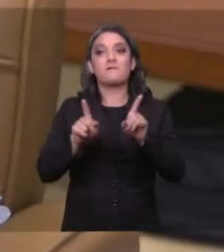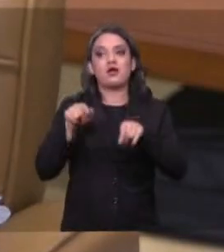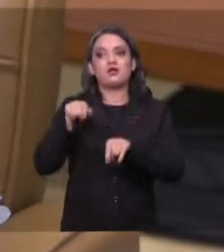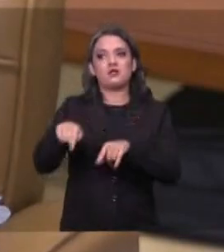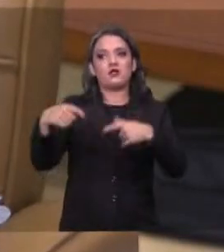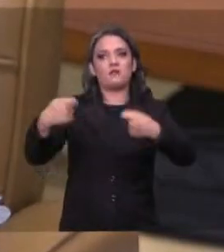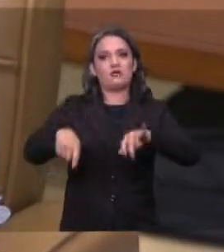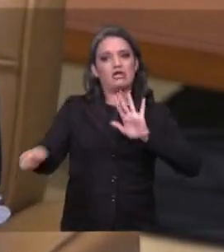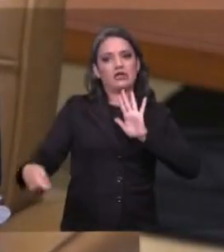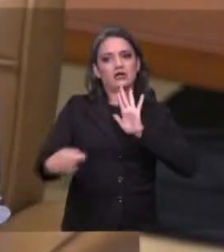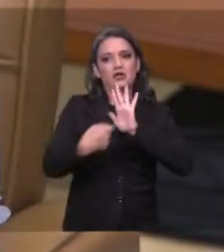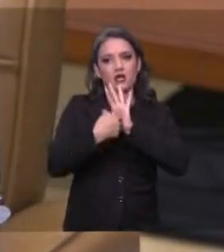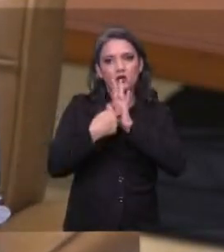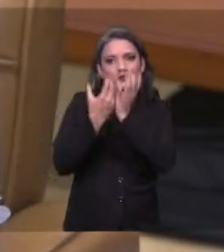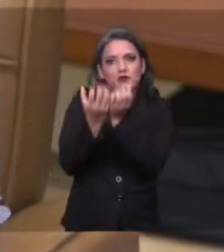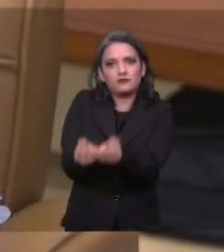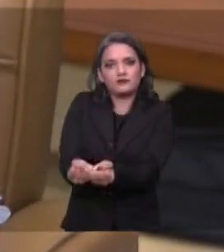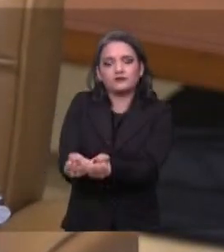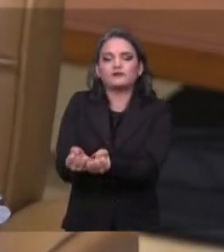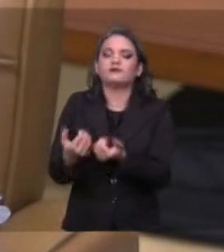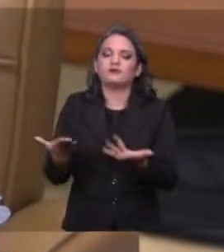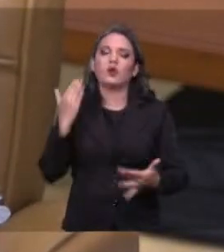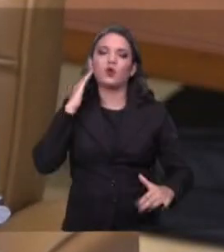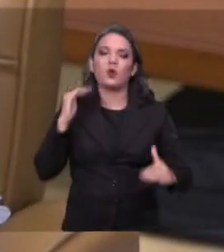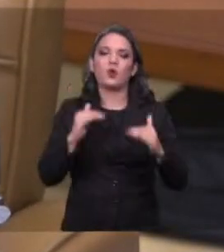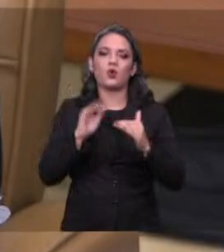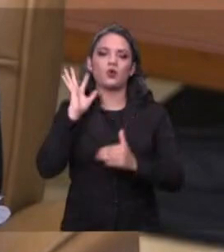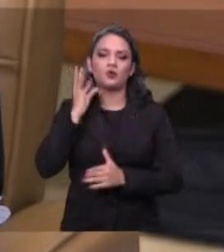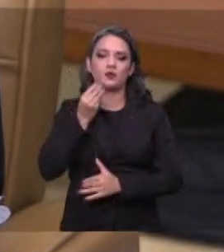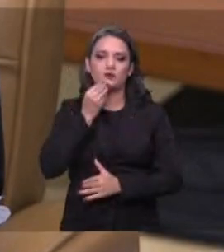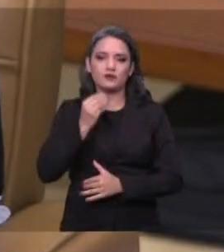receber a denúncia ou queixa. Então, acompanho o ministro Dias Toffoli.